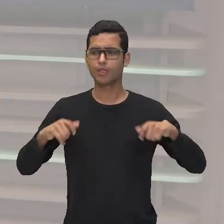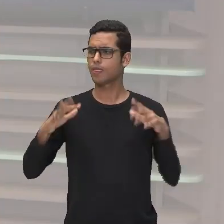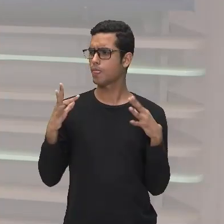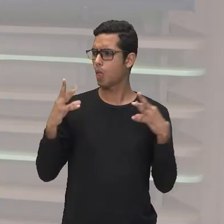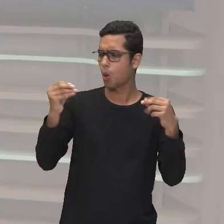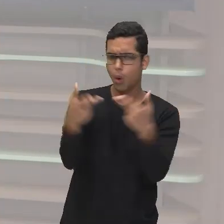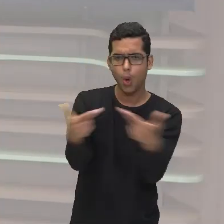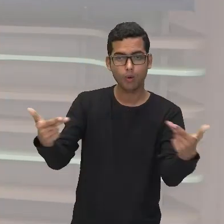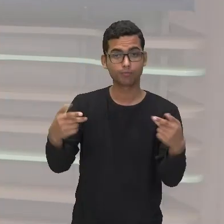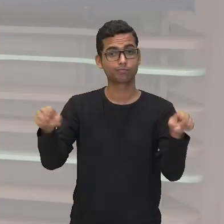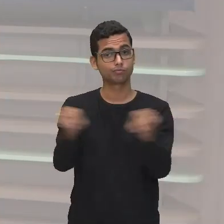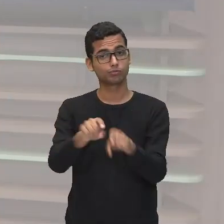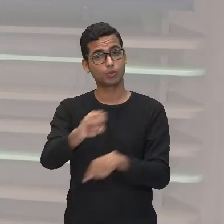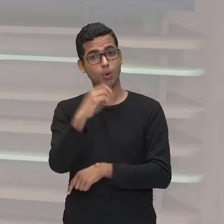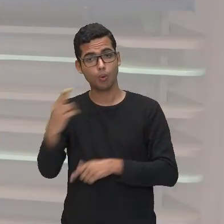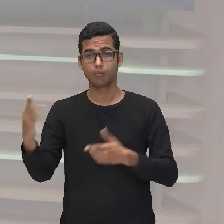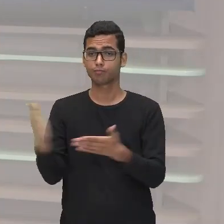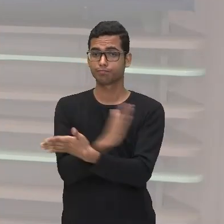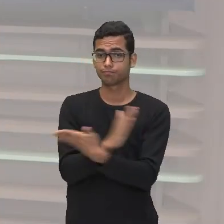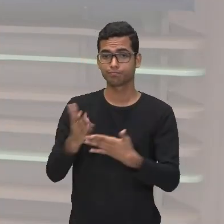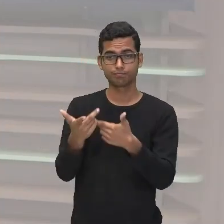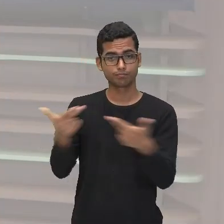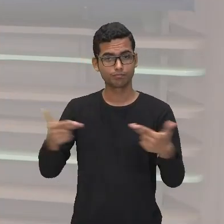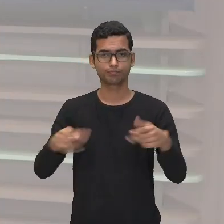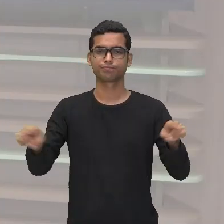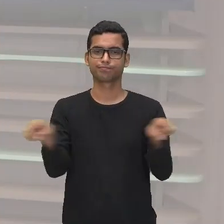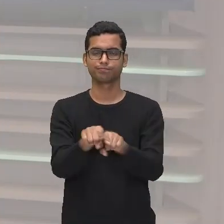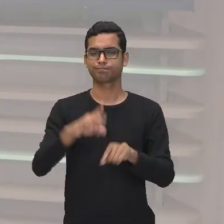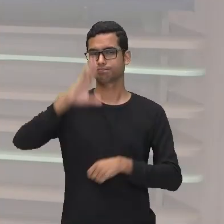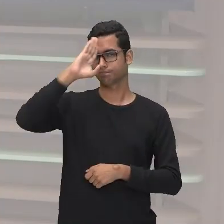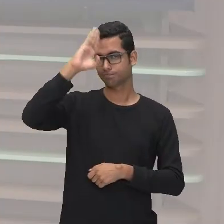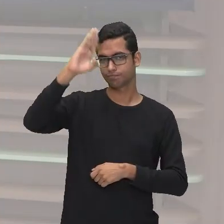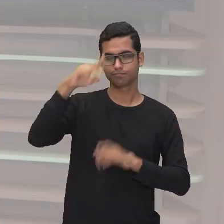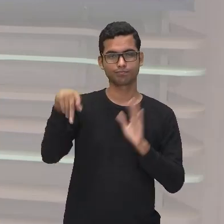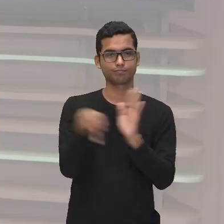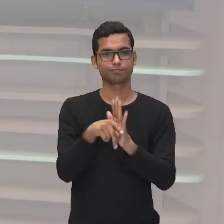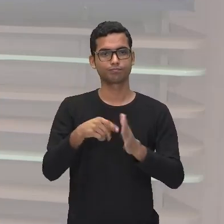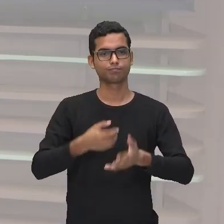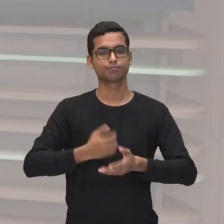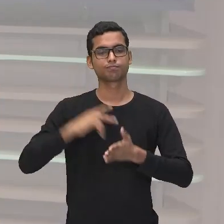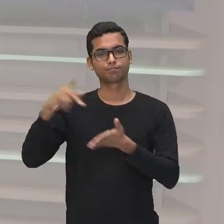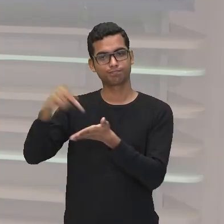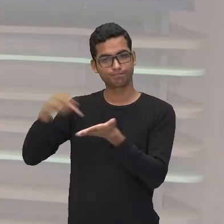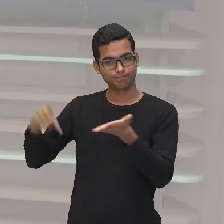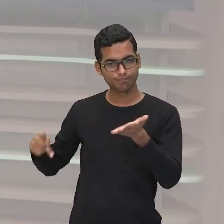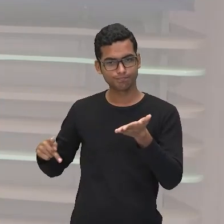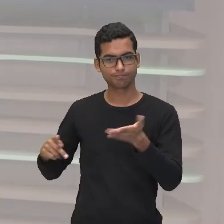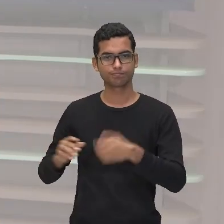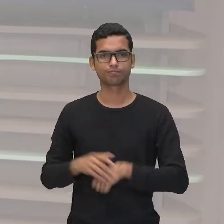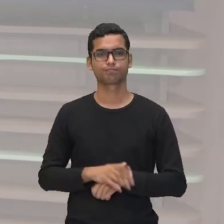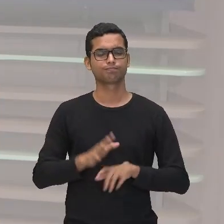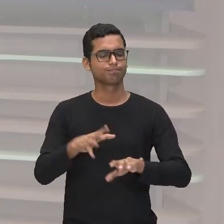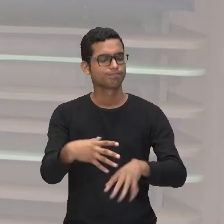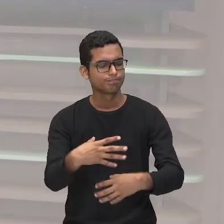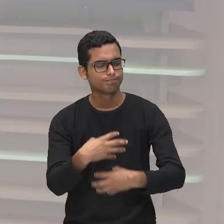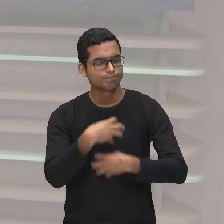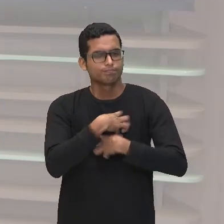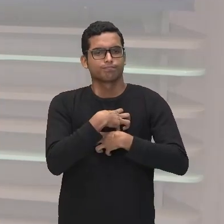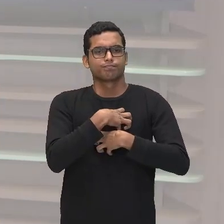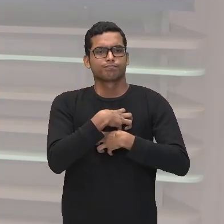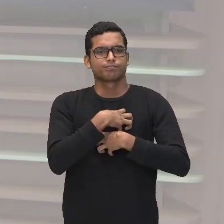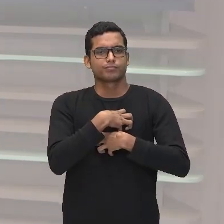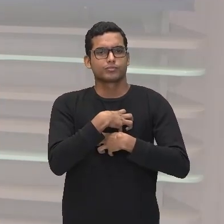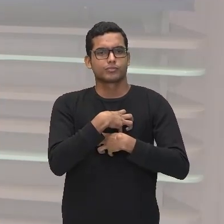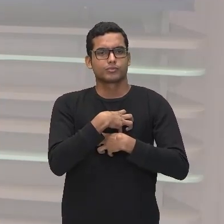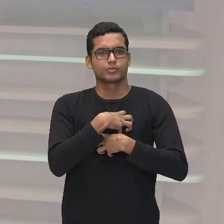tudo ou em algumas coisas, e especialmente nos poemas. É algo que se sente,